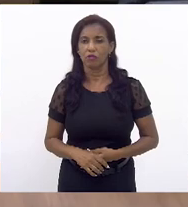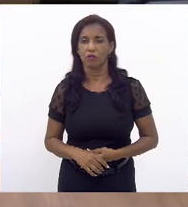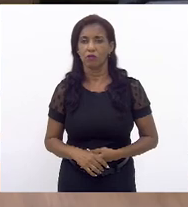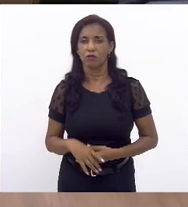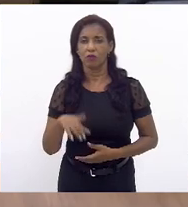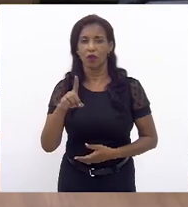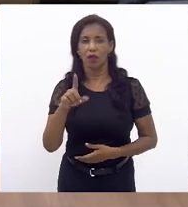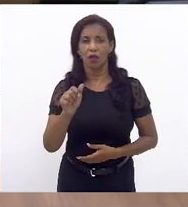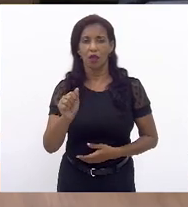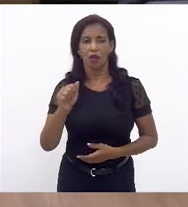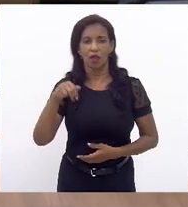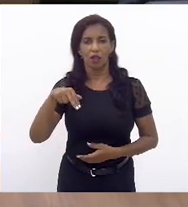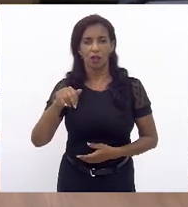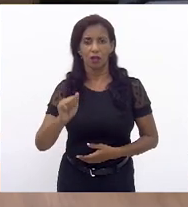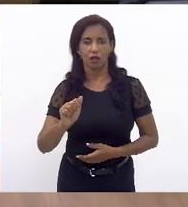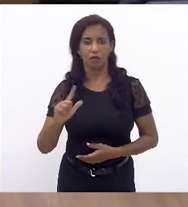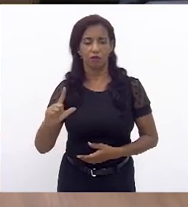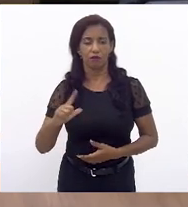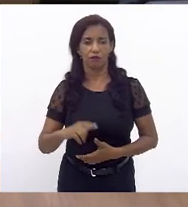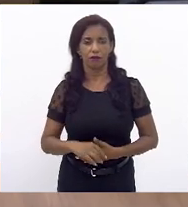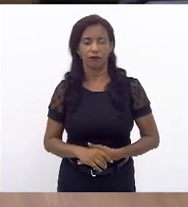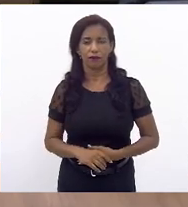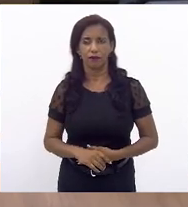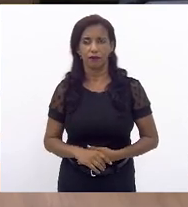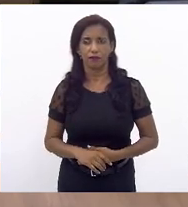Deputado Daniel Libreron.